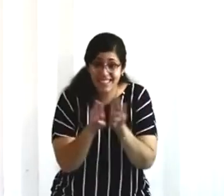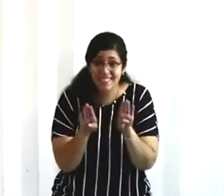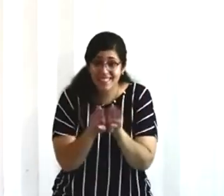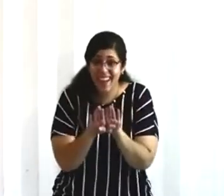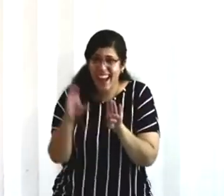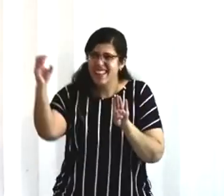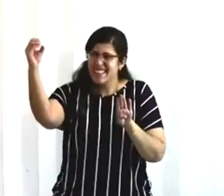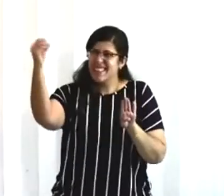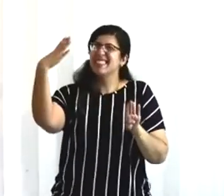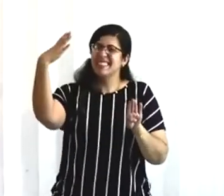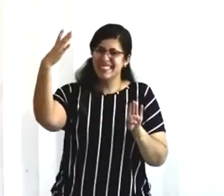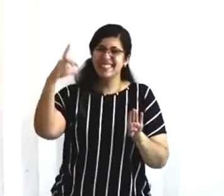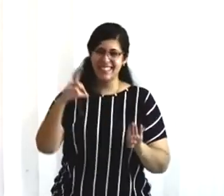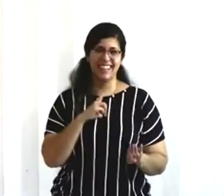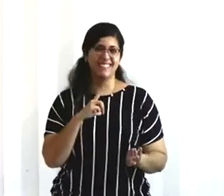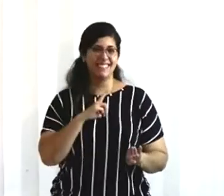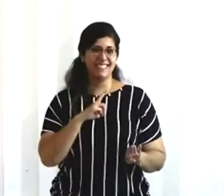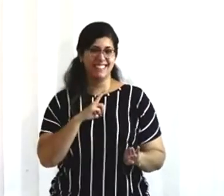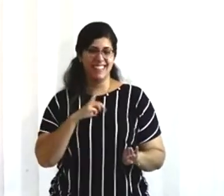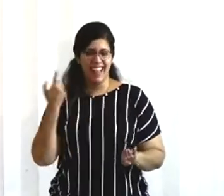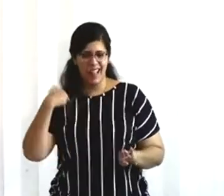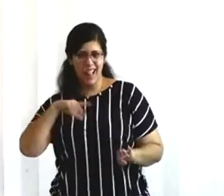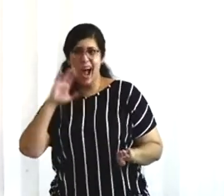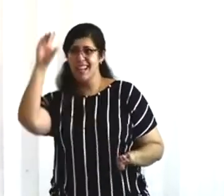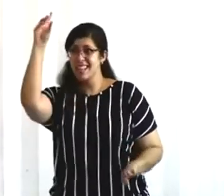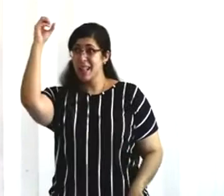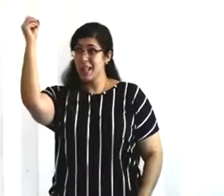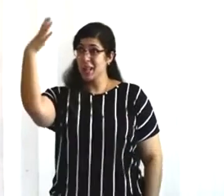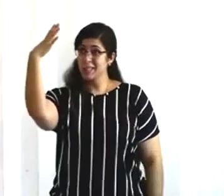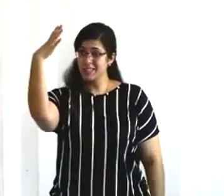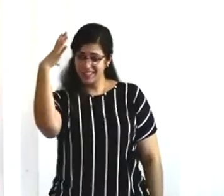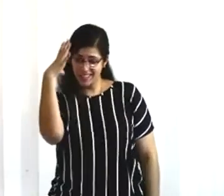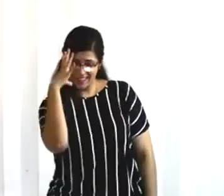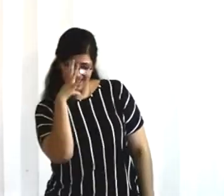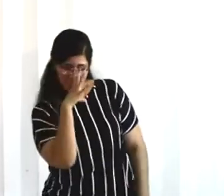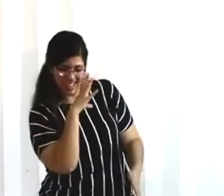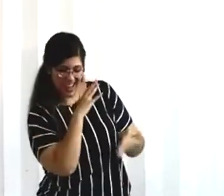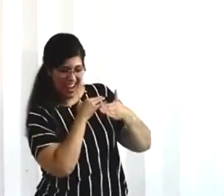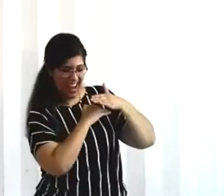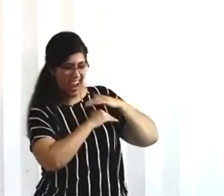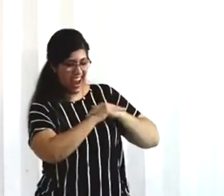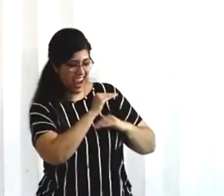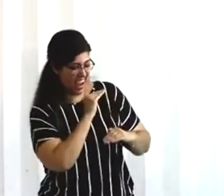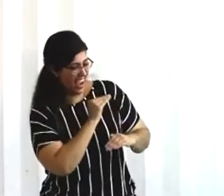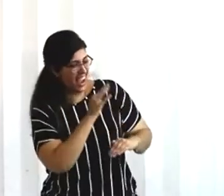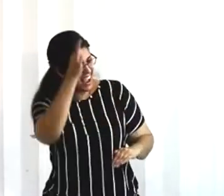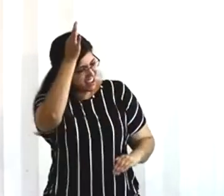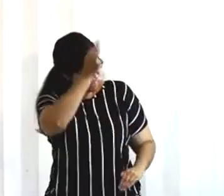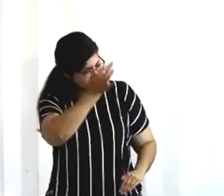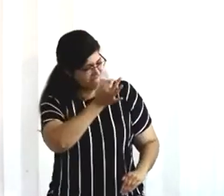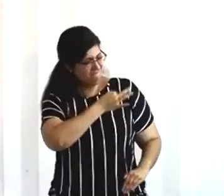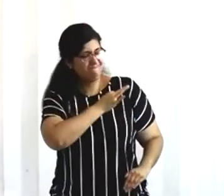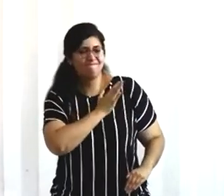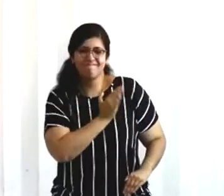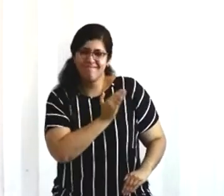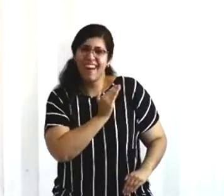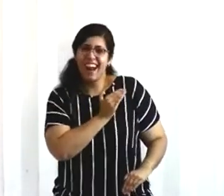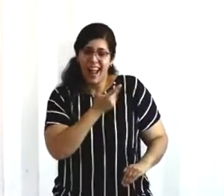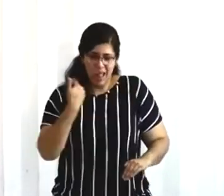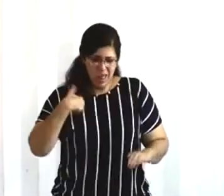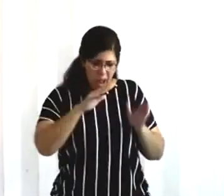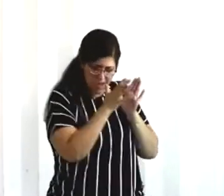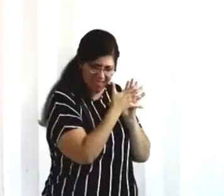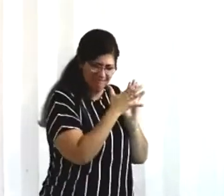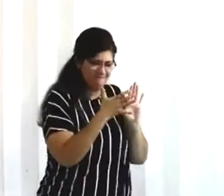luz. A glória do Senhor está em nós, o Espírito Santo está em nós e faz-nos